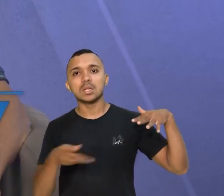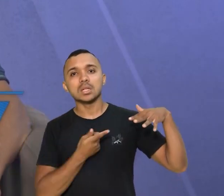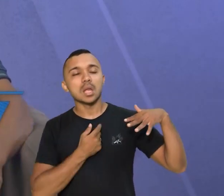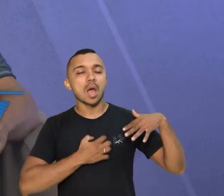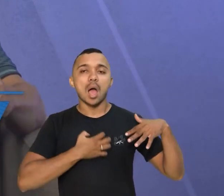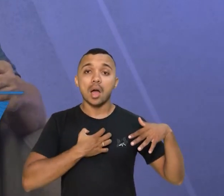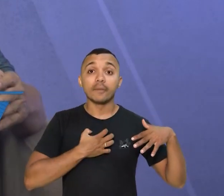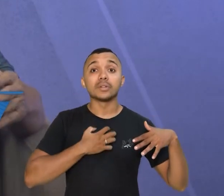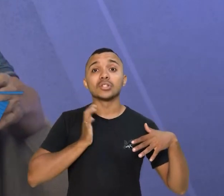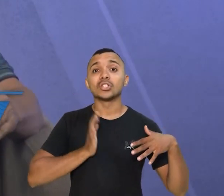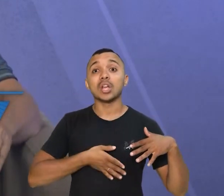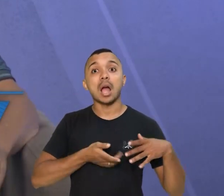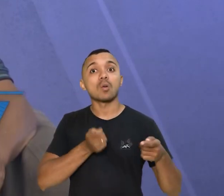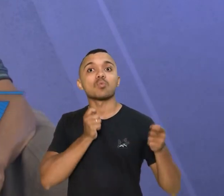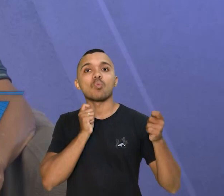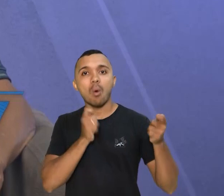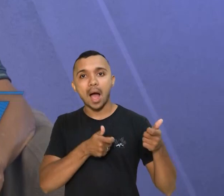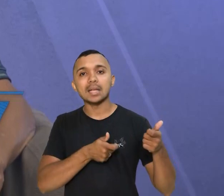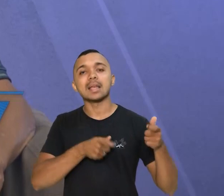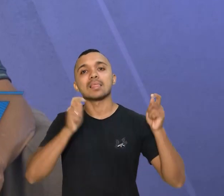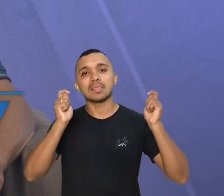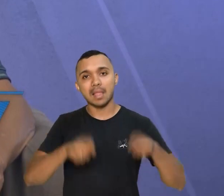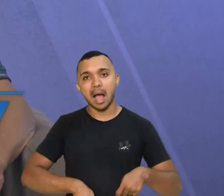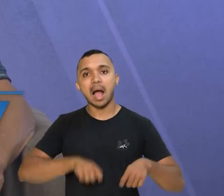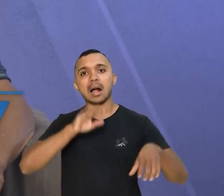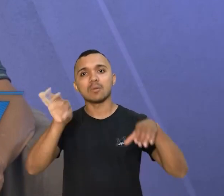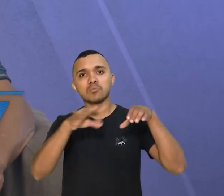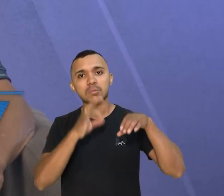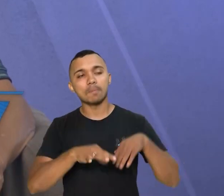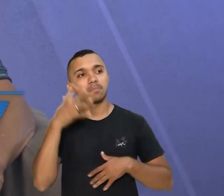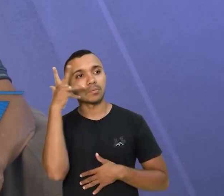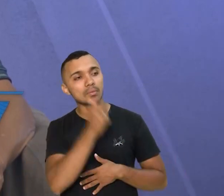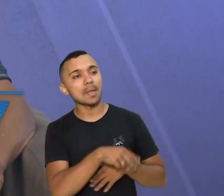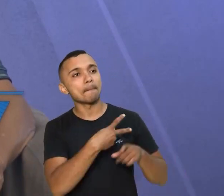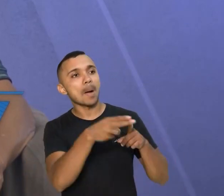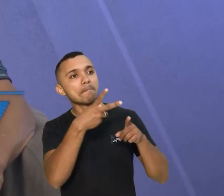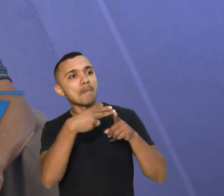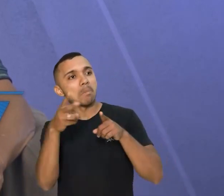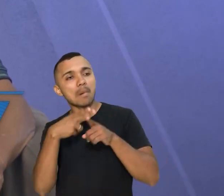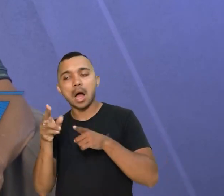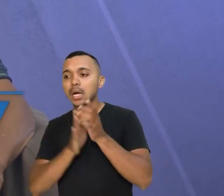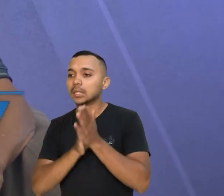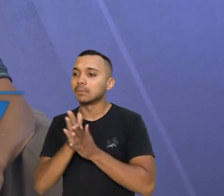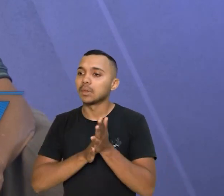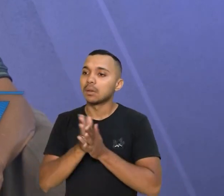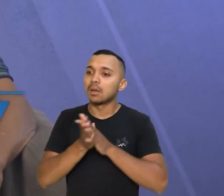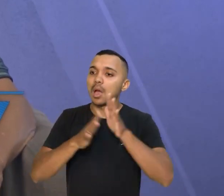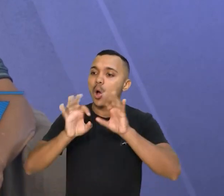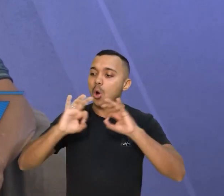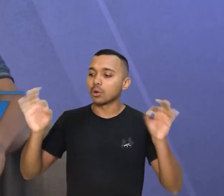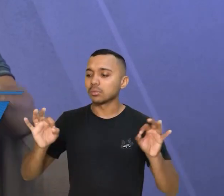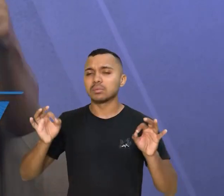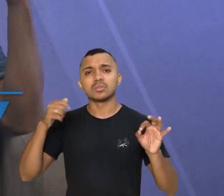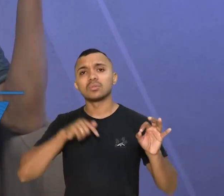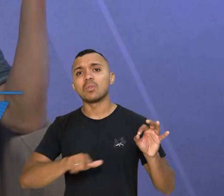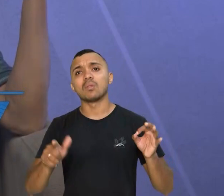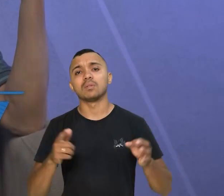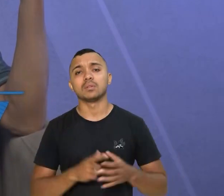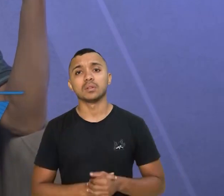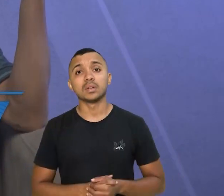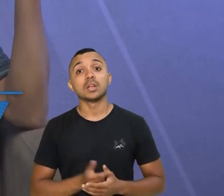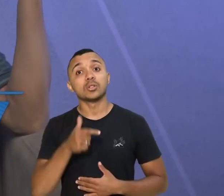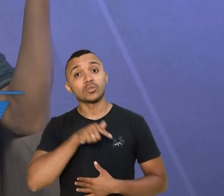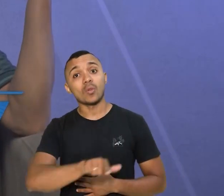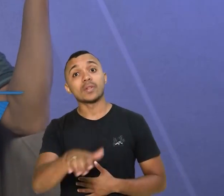na frente, tinha tudo para fazer uma partida mais tranquila, né? Mas aí ele voltou a incorrer num erro